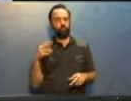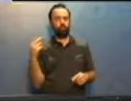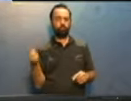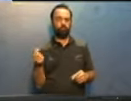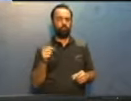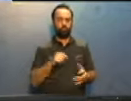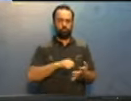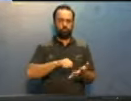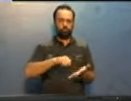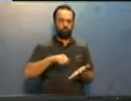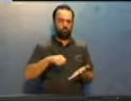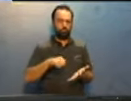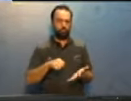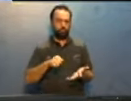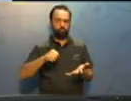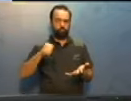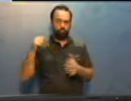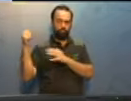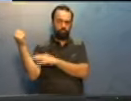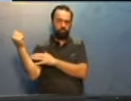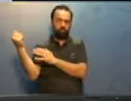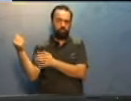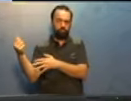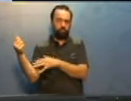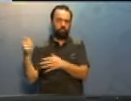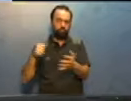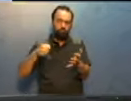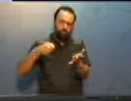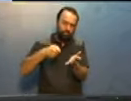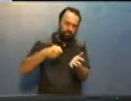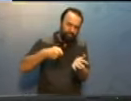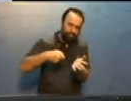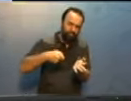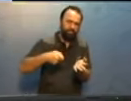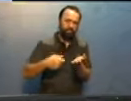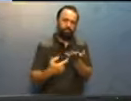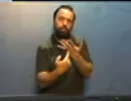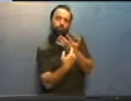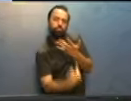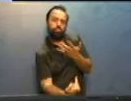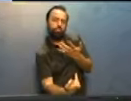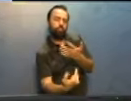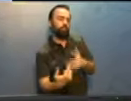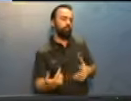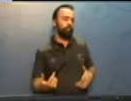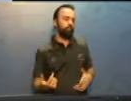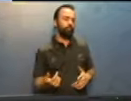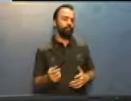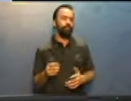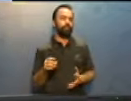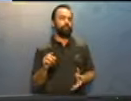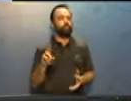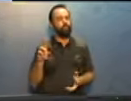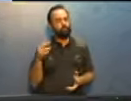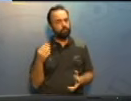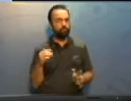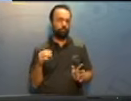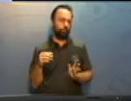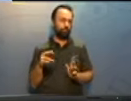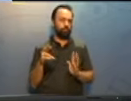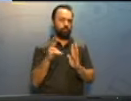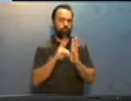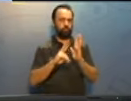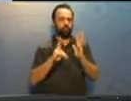se nós utilizarmos muita força, nós podemos furar a folha do papel. Ou ainda, alguns desenhos que exigem uma leveza do